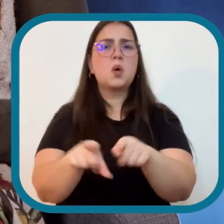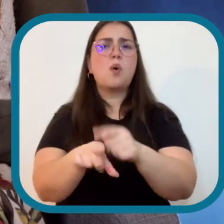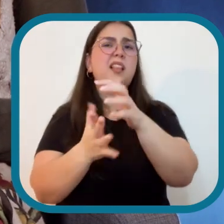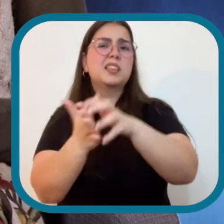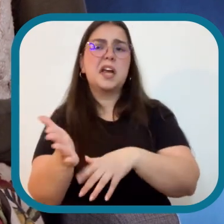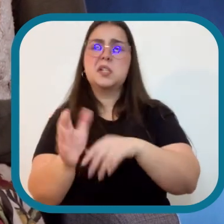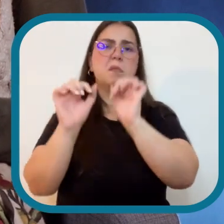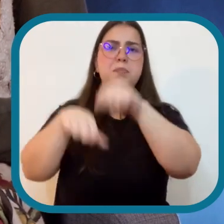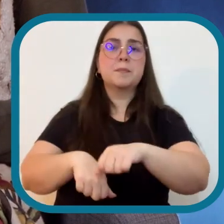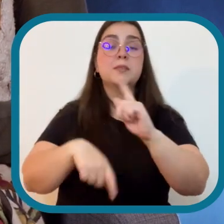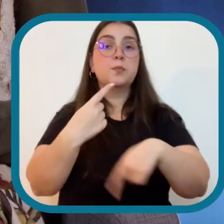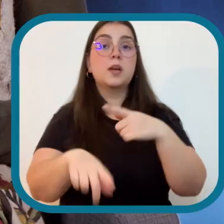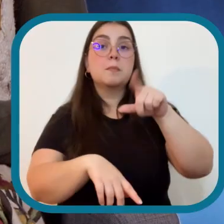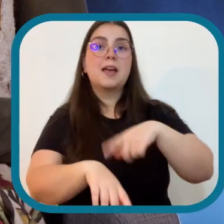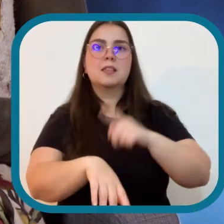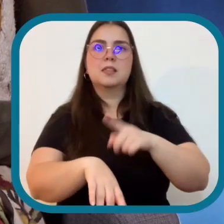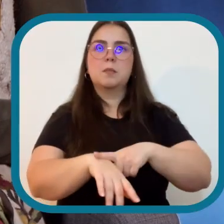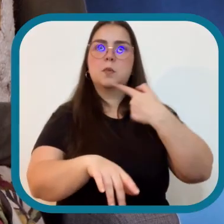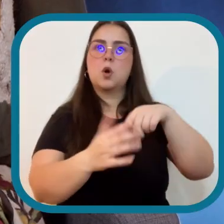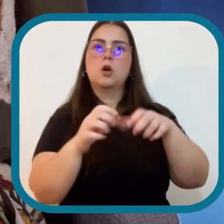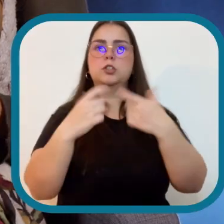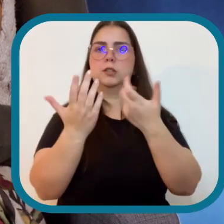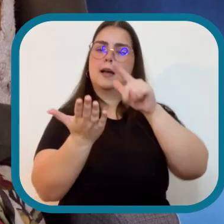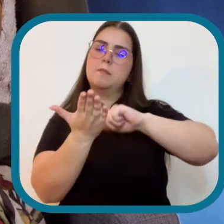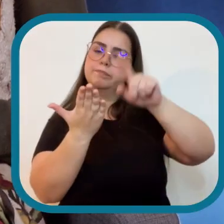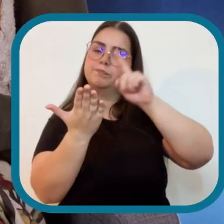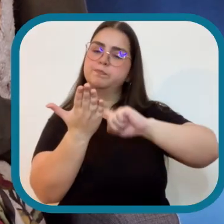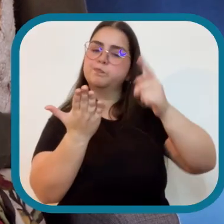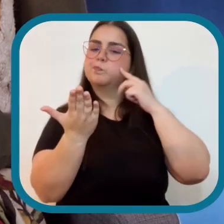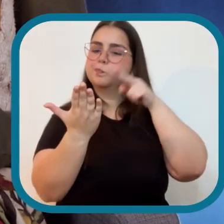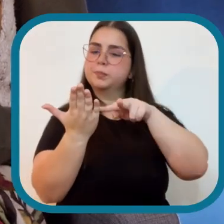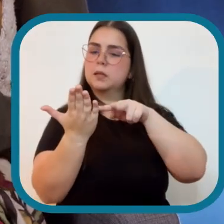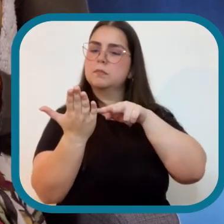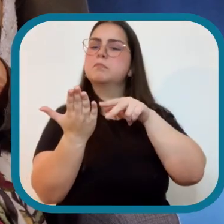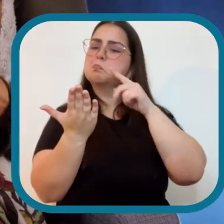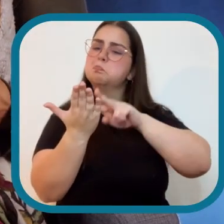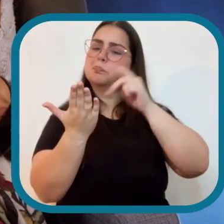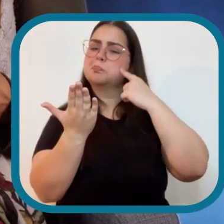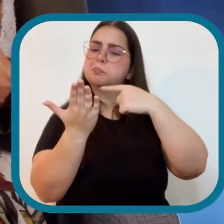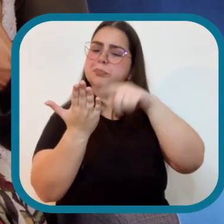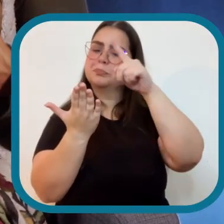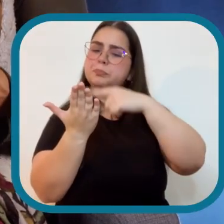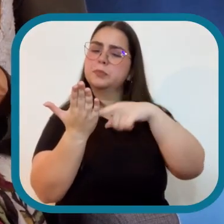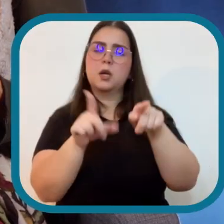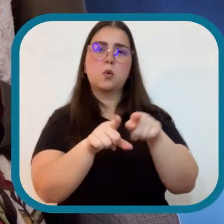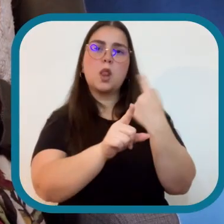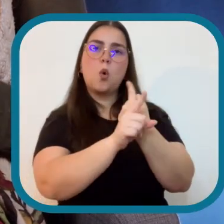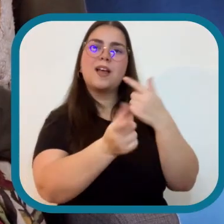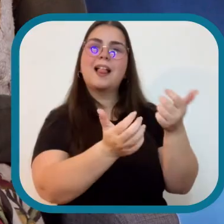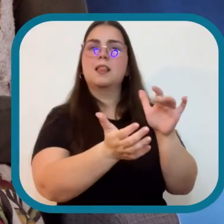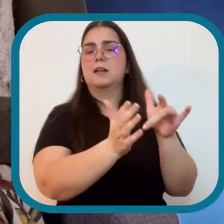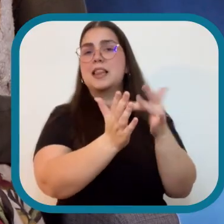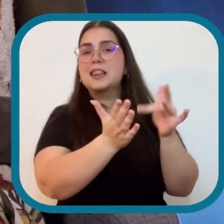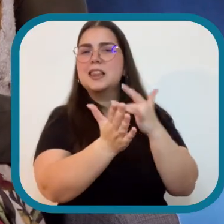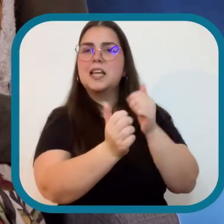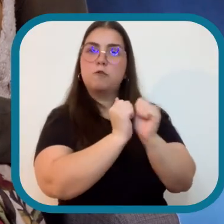textual, e depois também todo o tempo que estamos a olhar para ecrãs é tempo que não estamos a utilizar para ler obras impressas, e